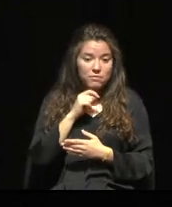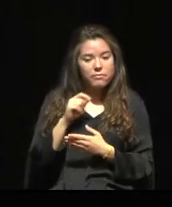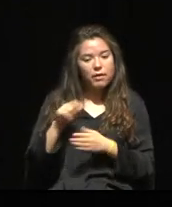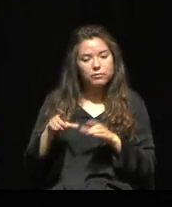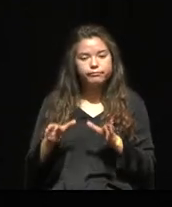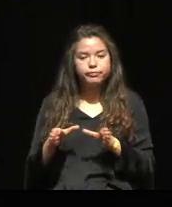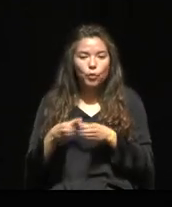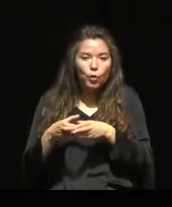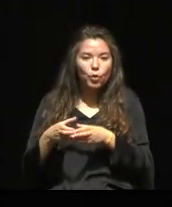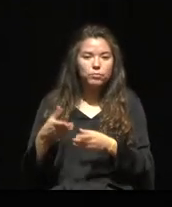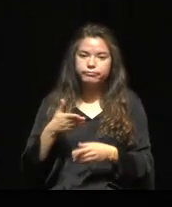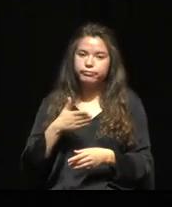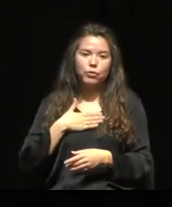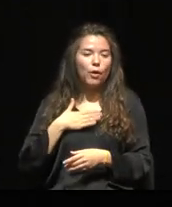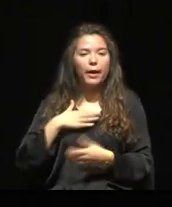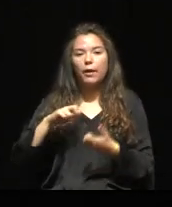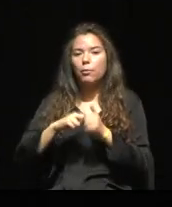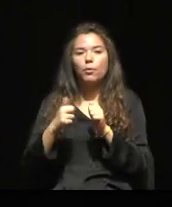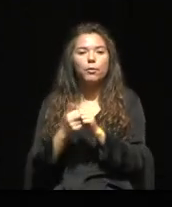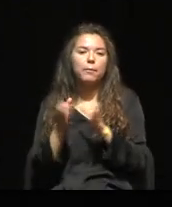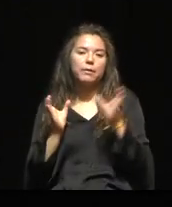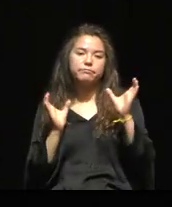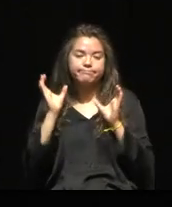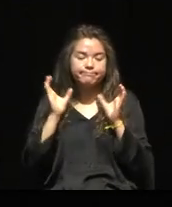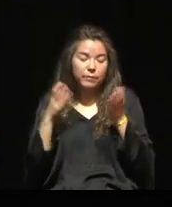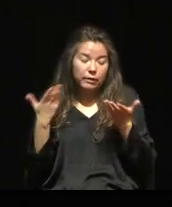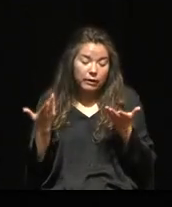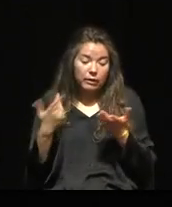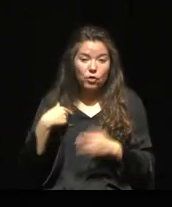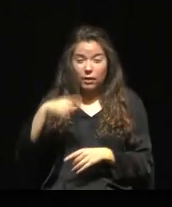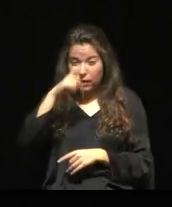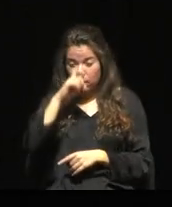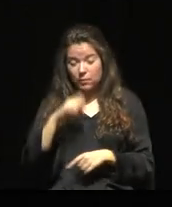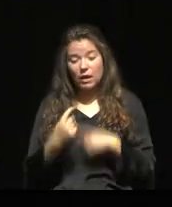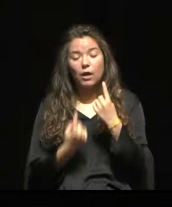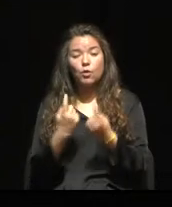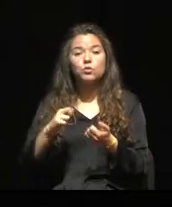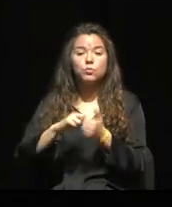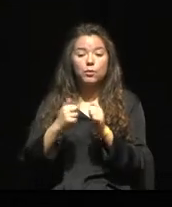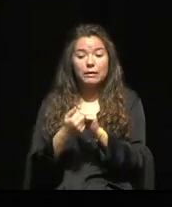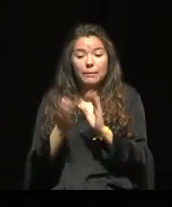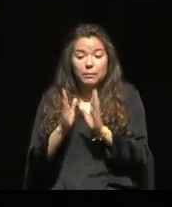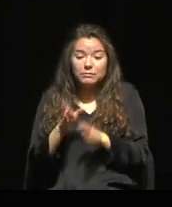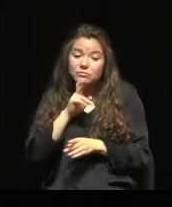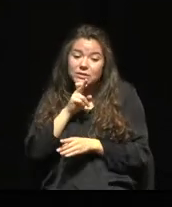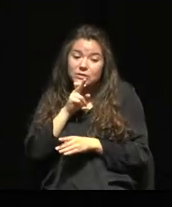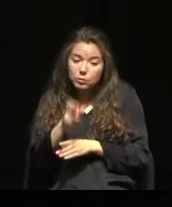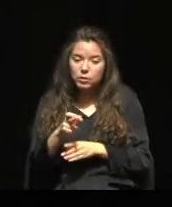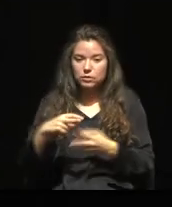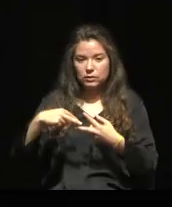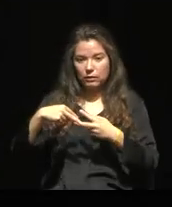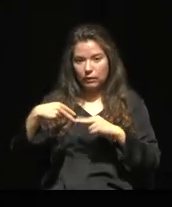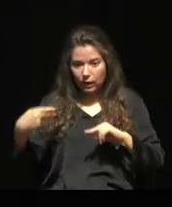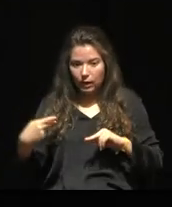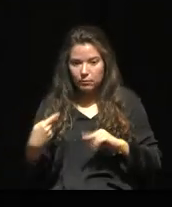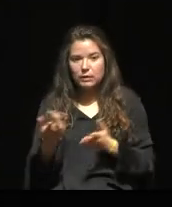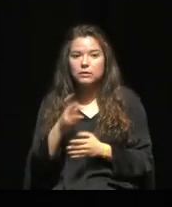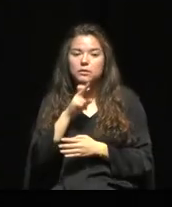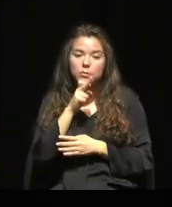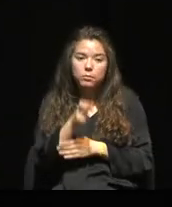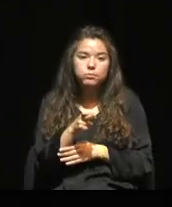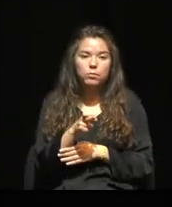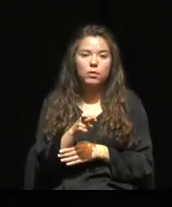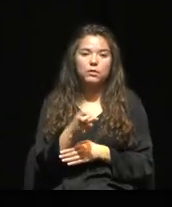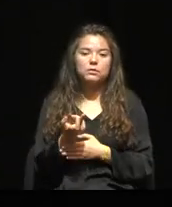quer ser incomodado com problemas do bairro de Alfama recordamos aqui alguns que precisam de resposta da câmara e uma resposta que não pode ser